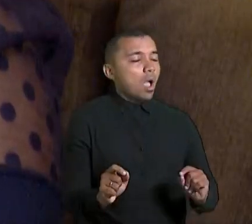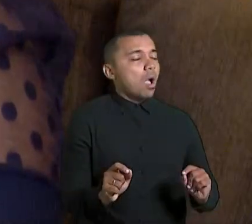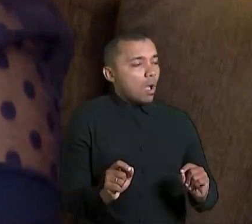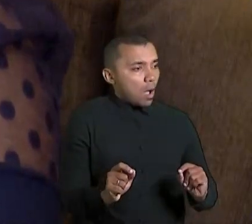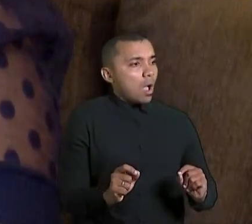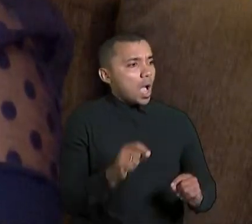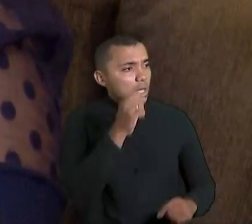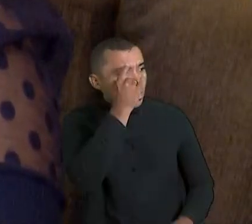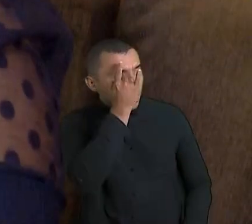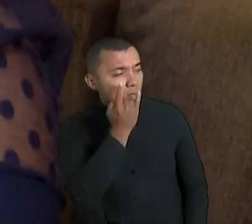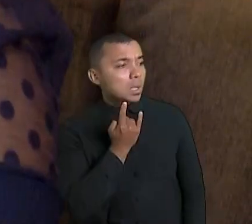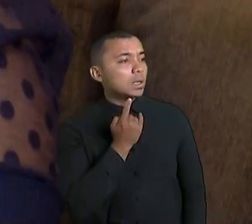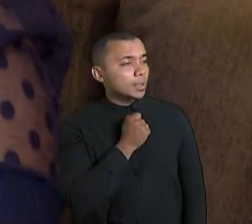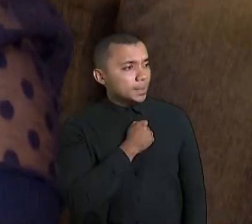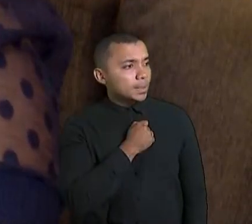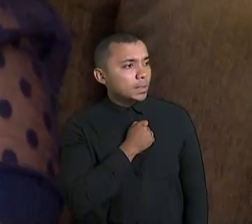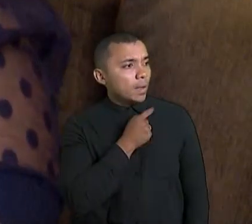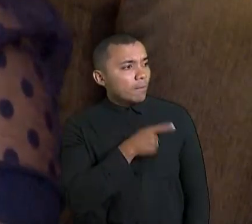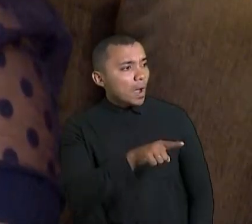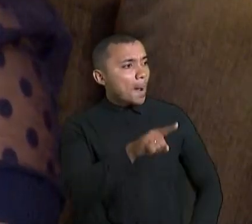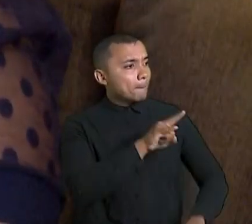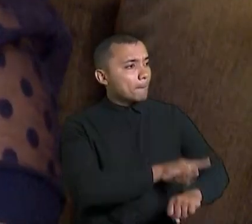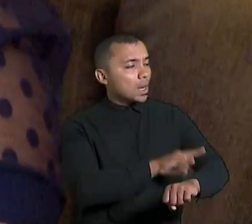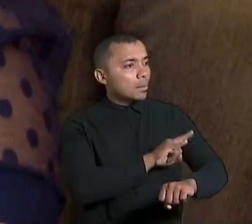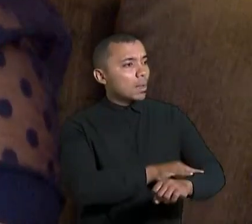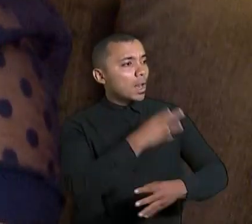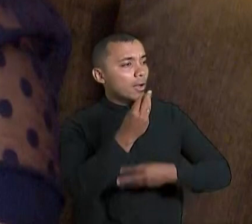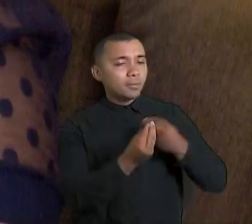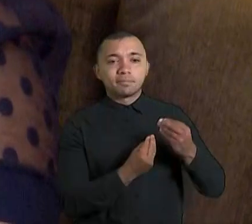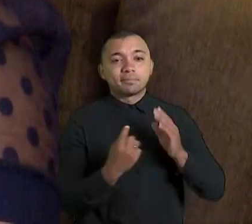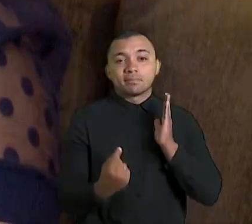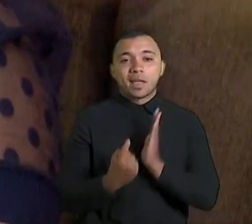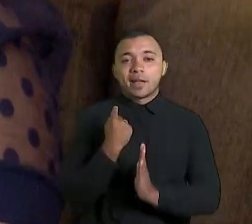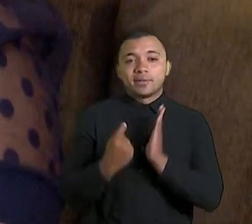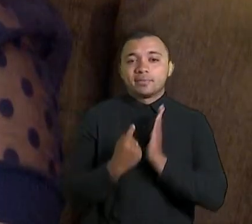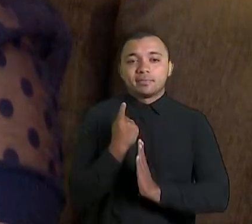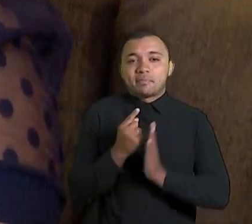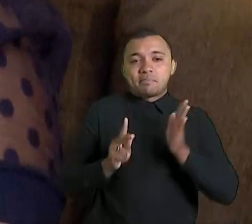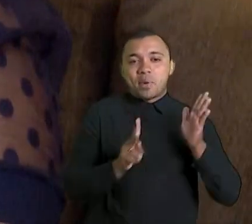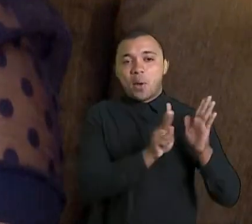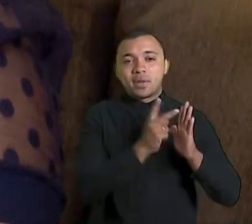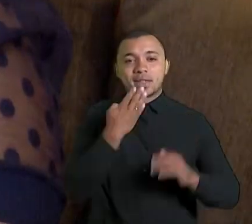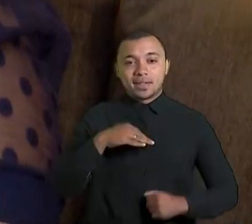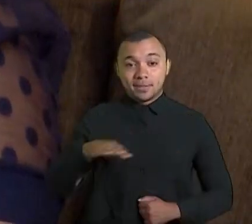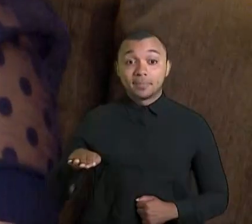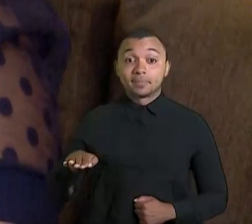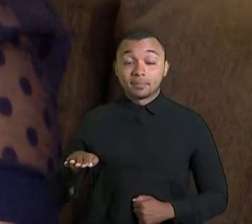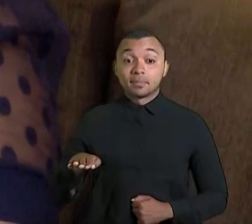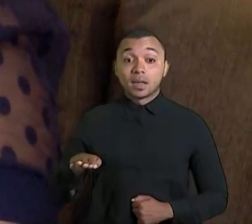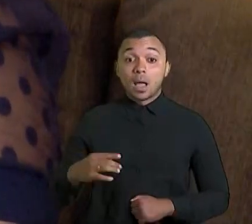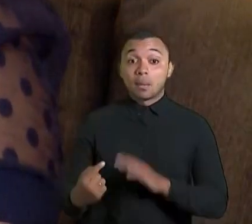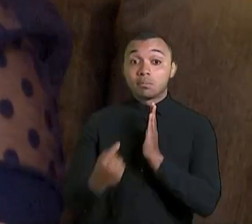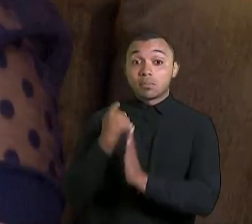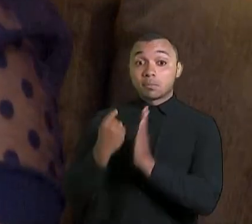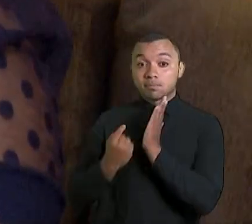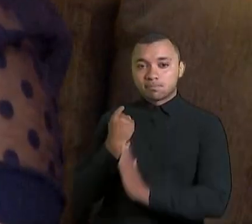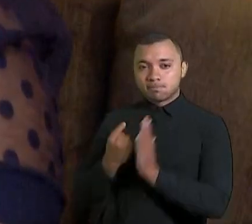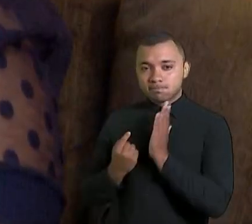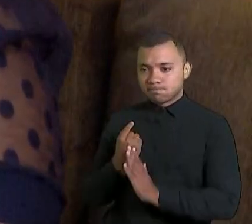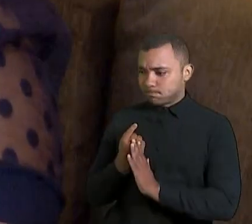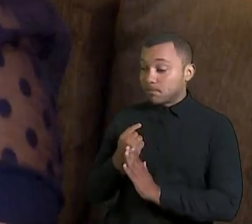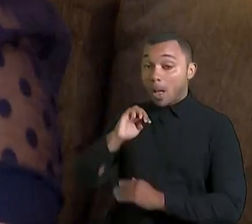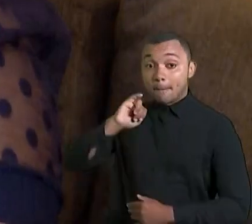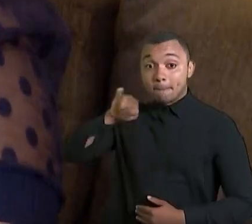enxerga? E como é que você vai ao banheiro? Coisas de criança. Mas a gente pode aproveitar essas perguntas, essa